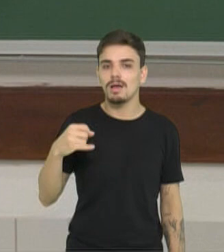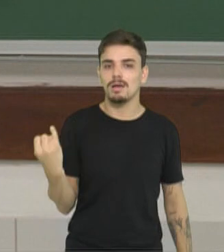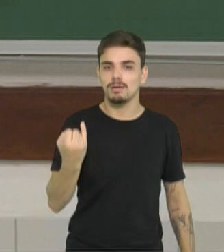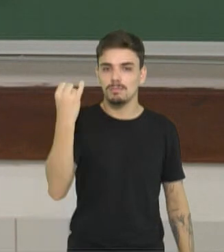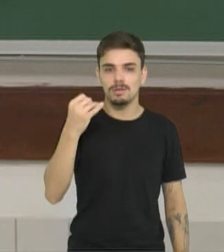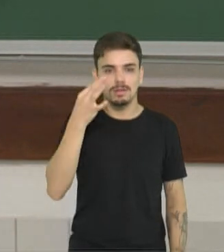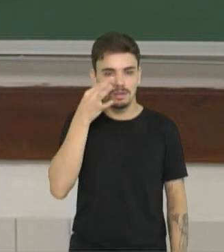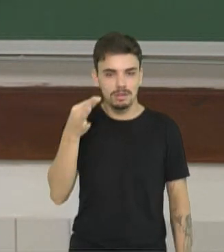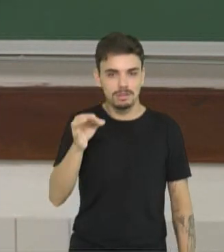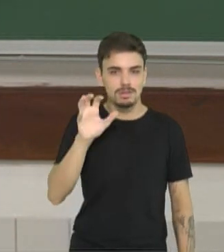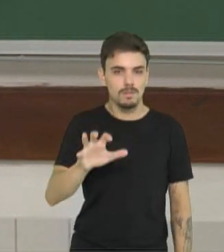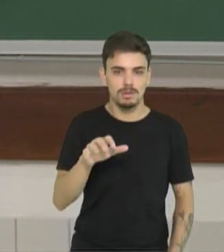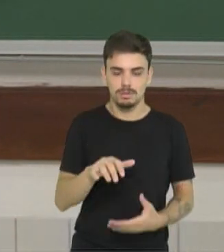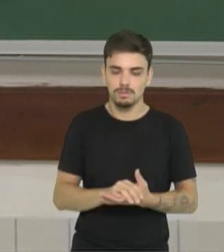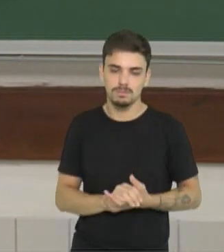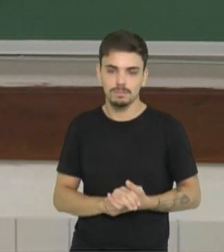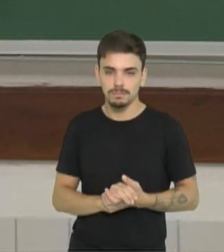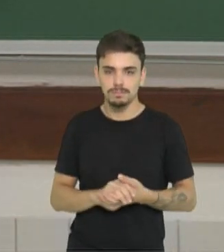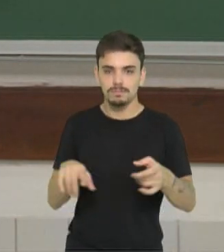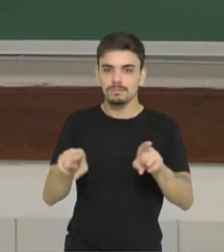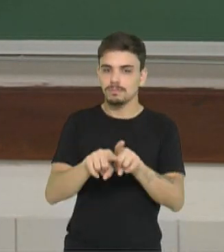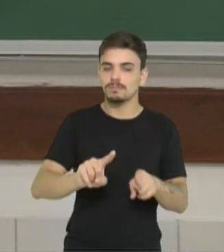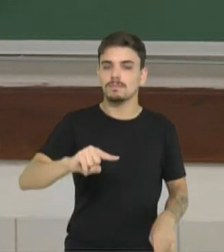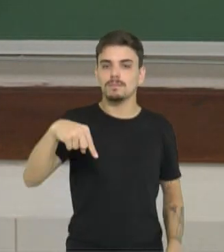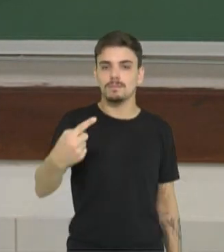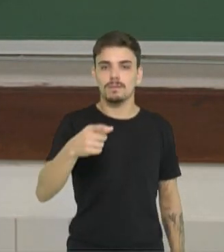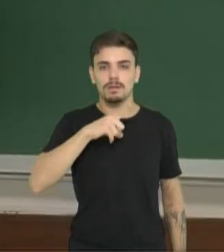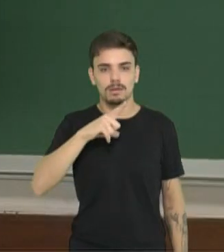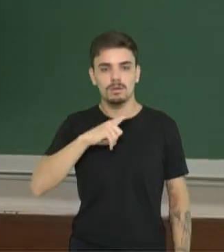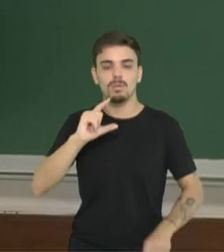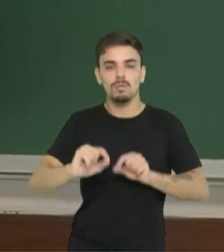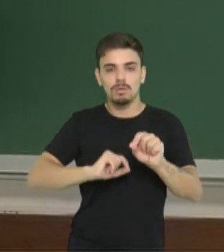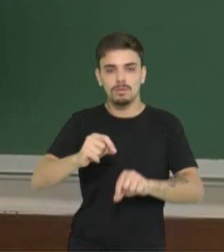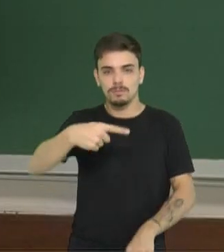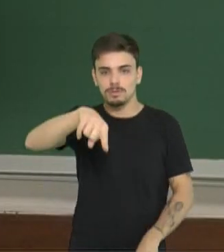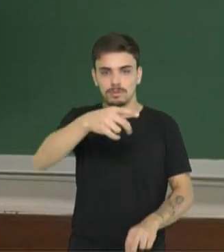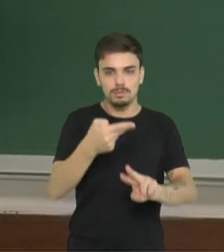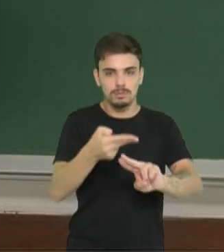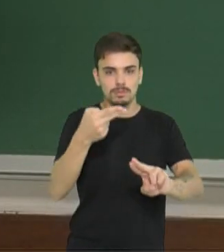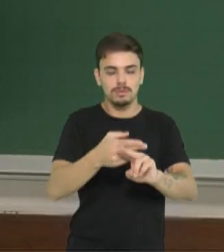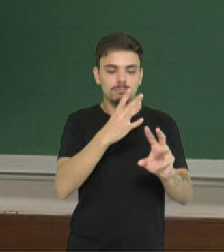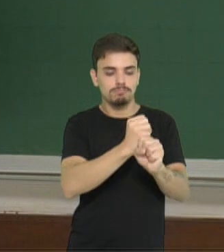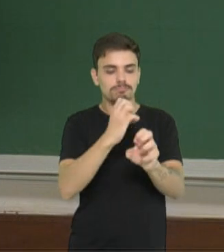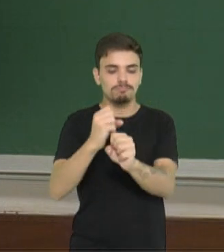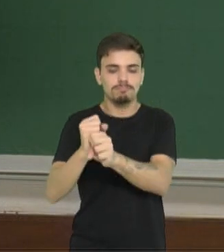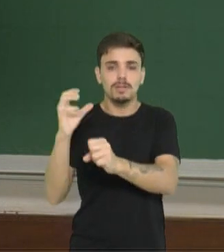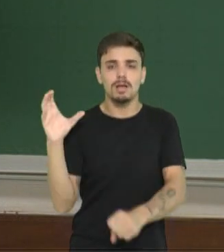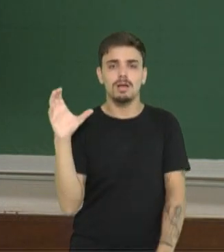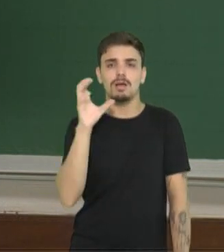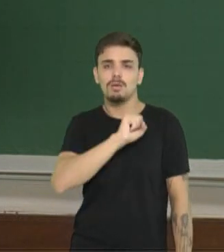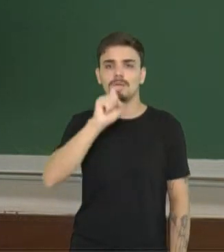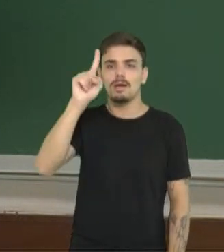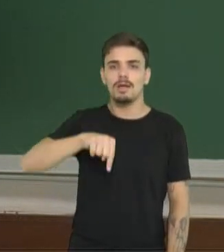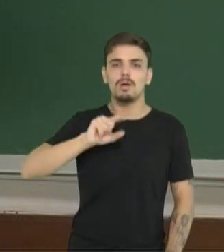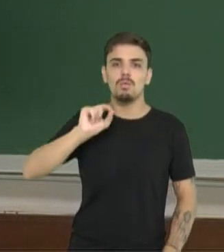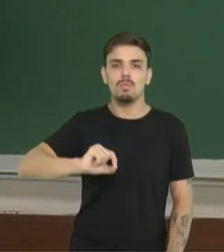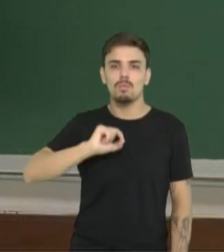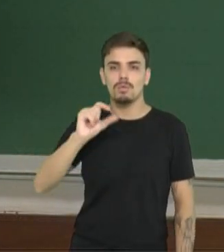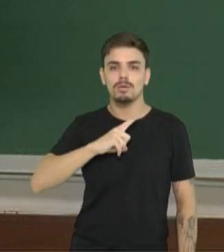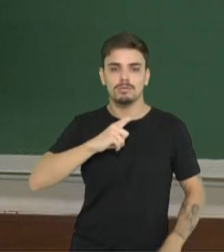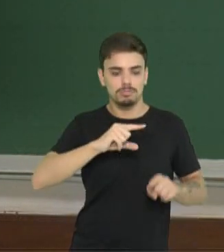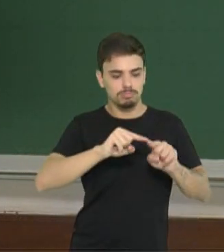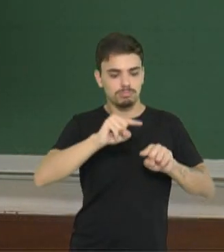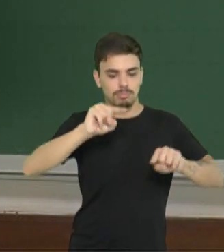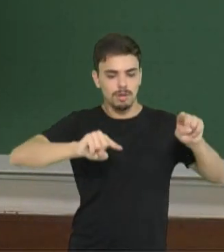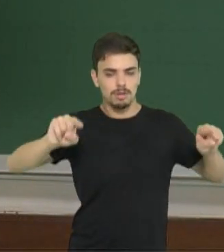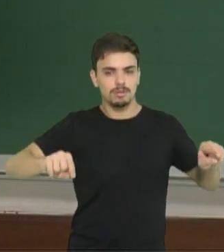esses pequenos detalhes. E depois, agora sim você usa a fórmula da aceleração, que é variação